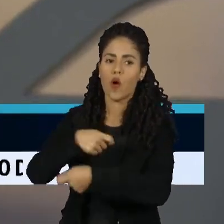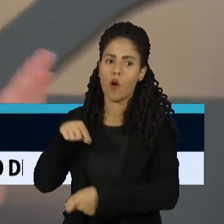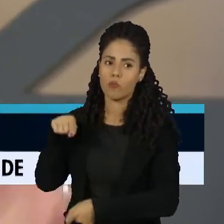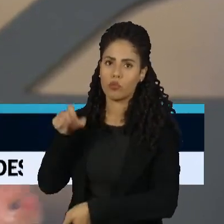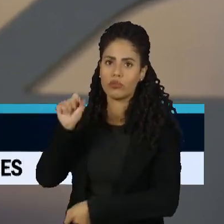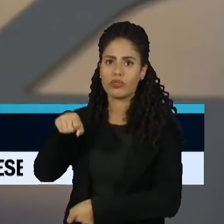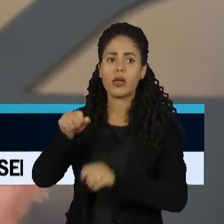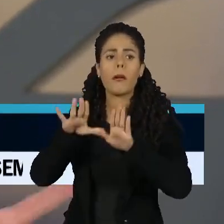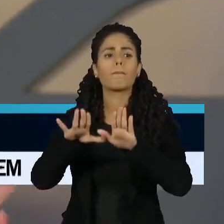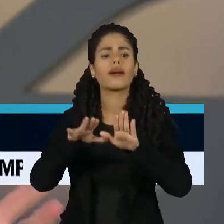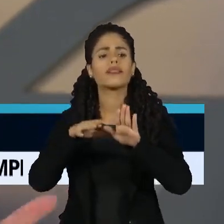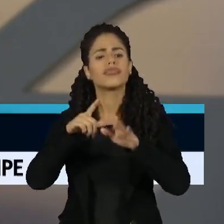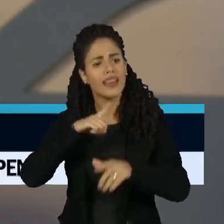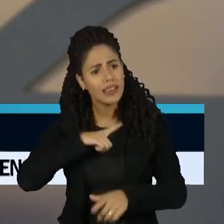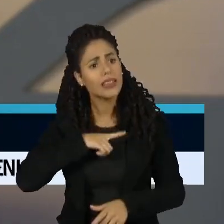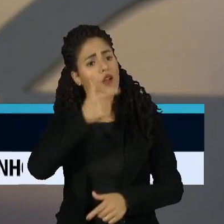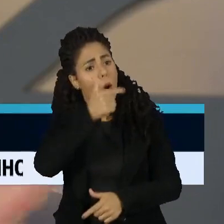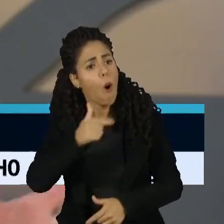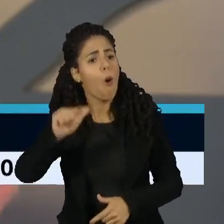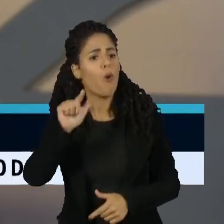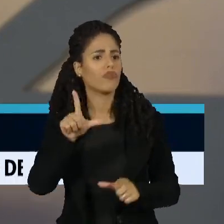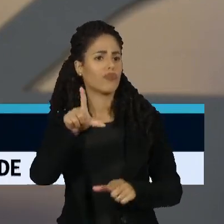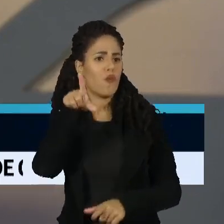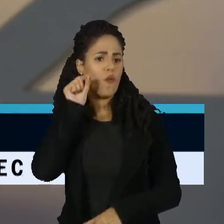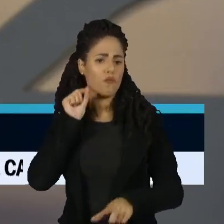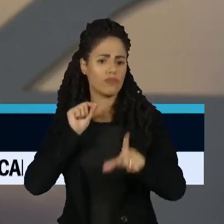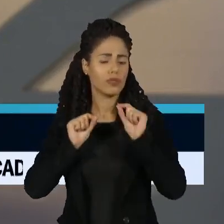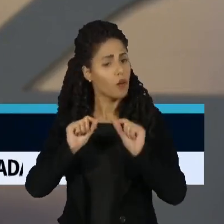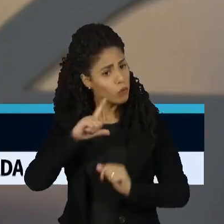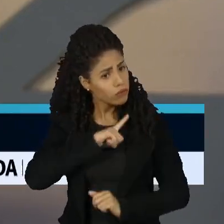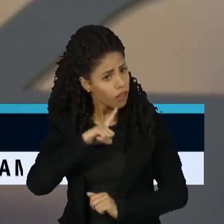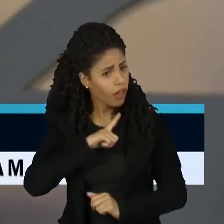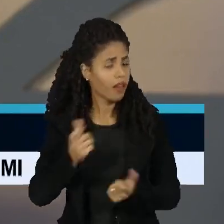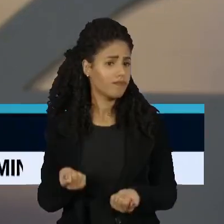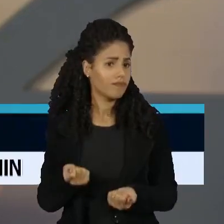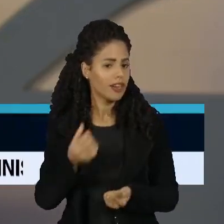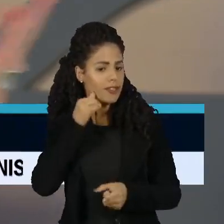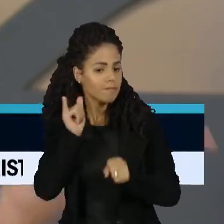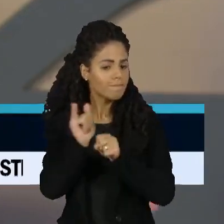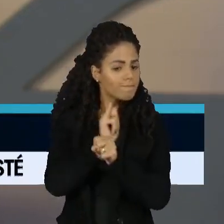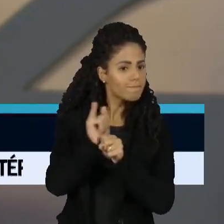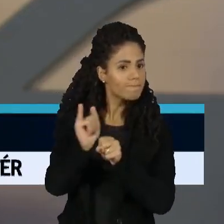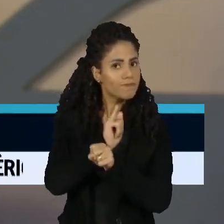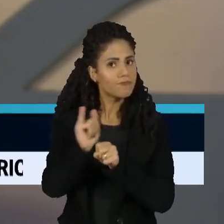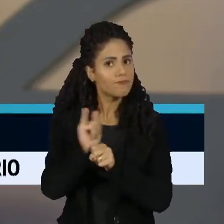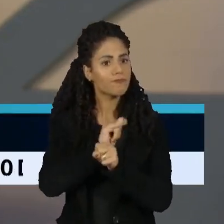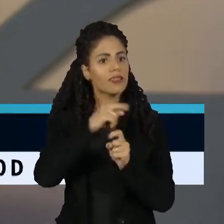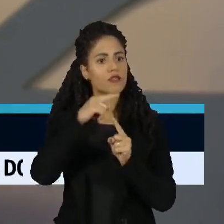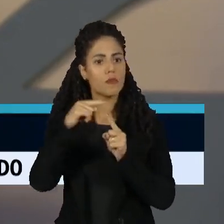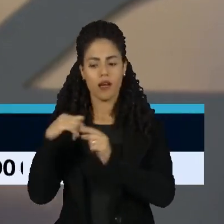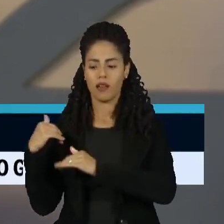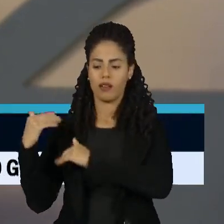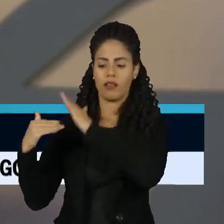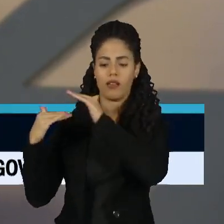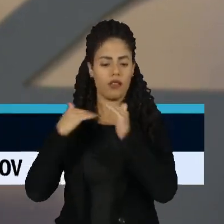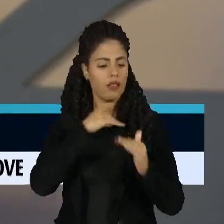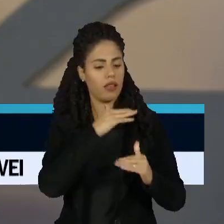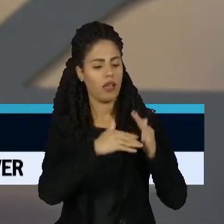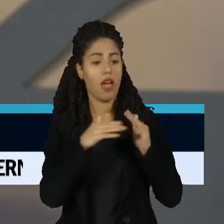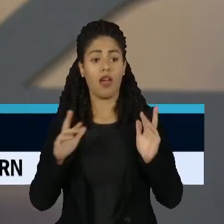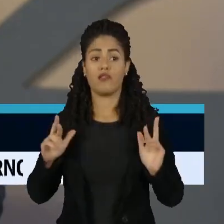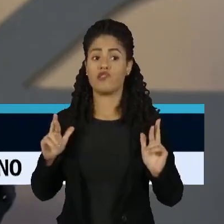um tipo outro de acompanhamento de enfim são modelos de desenvolvimento diferente agora